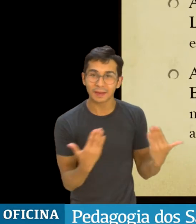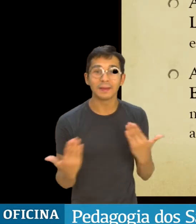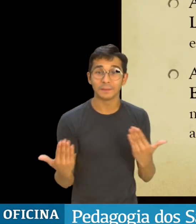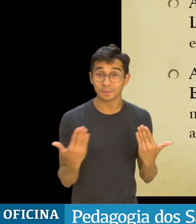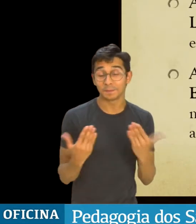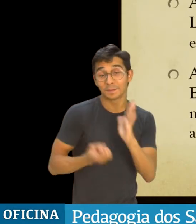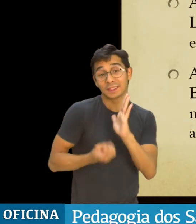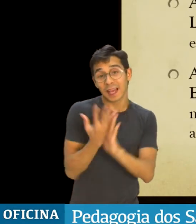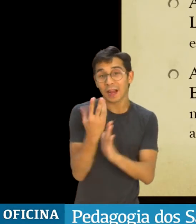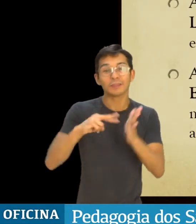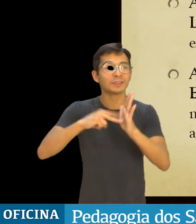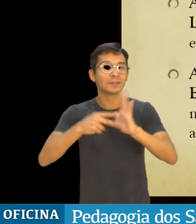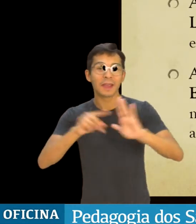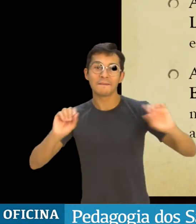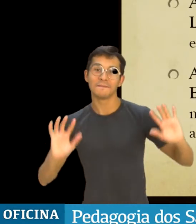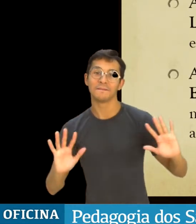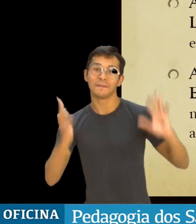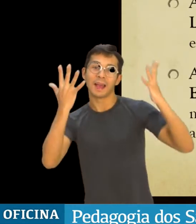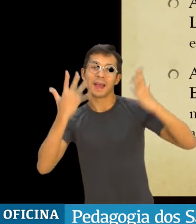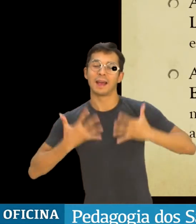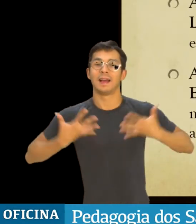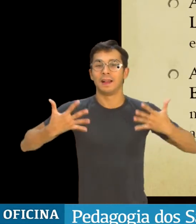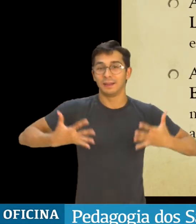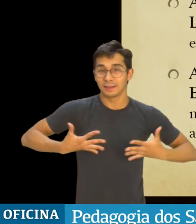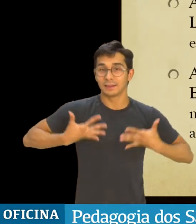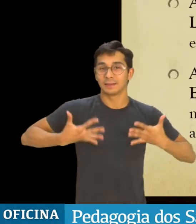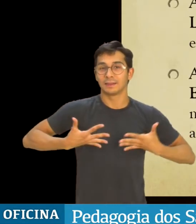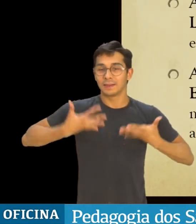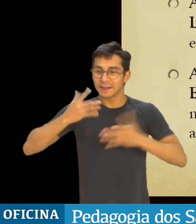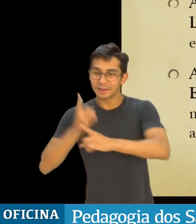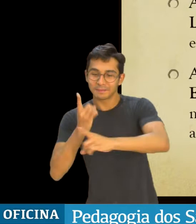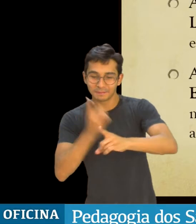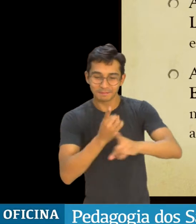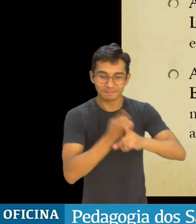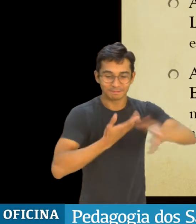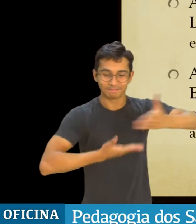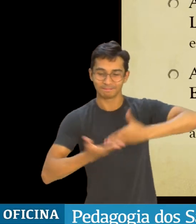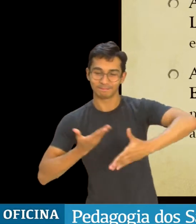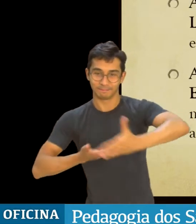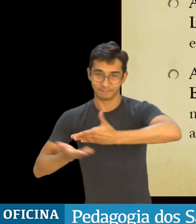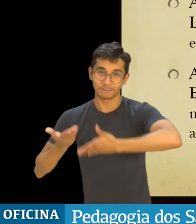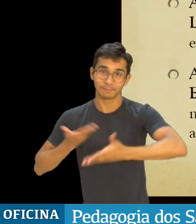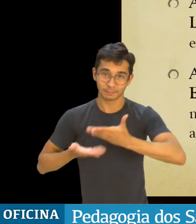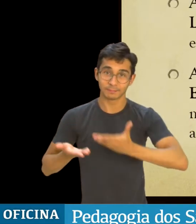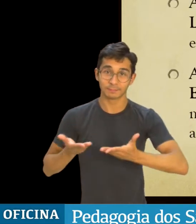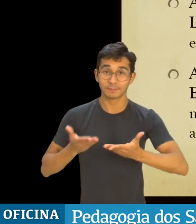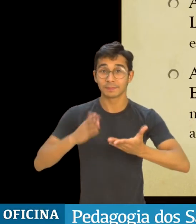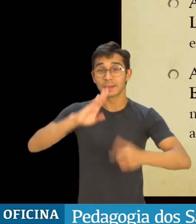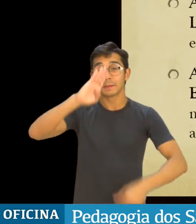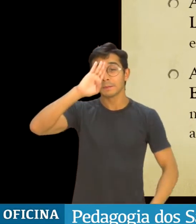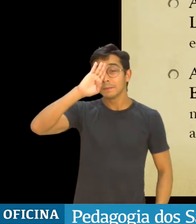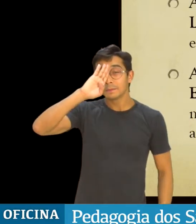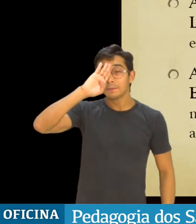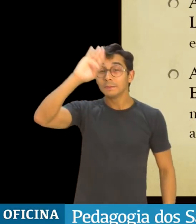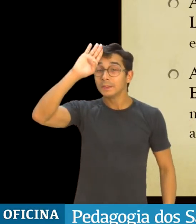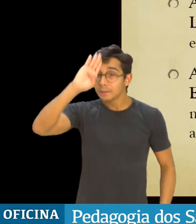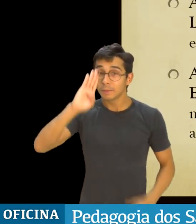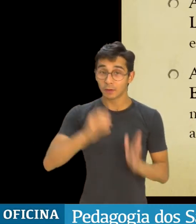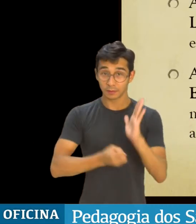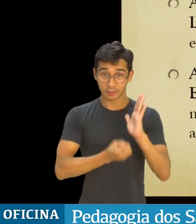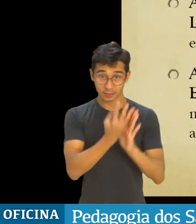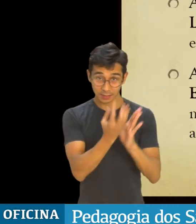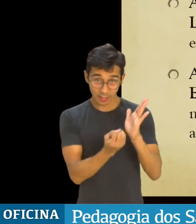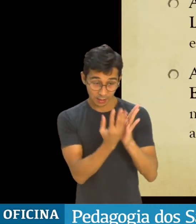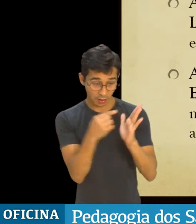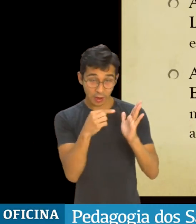Então, o sarau é festa, alegria, confraternização. Eu acho que quando a gente pensa principalmente utilizar